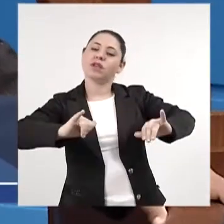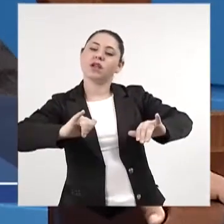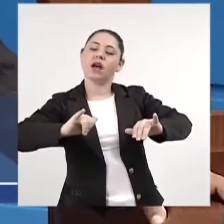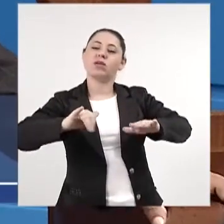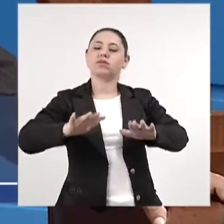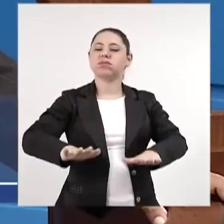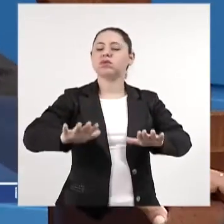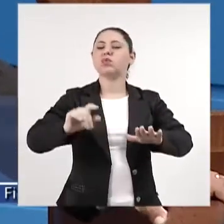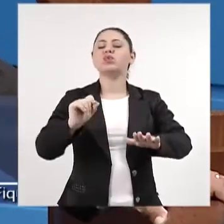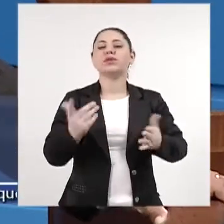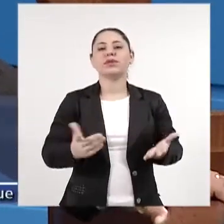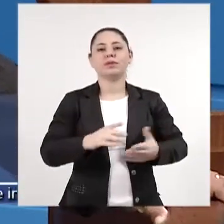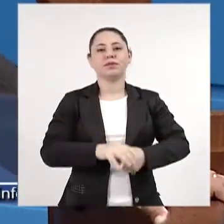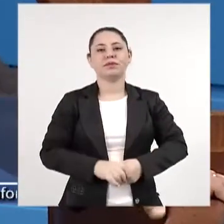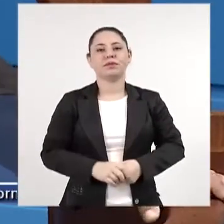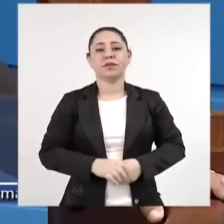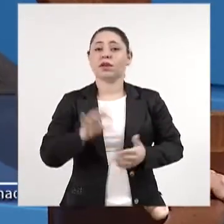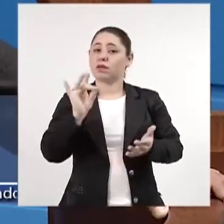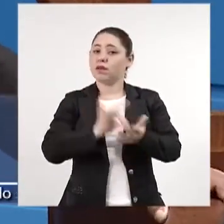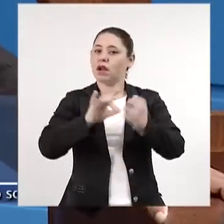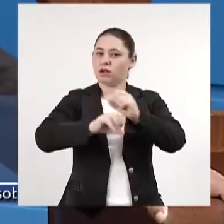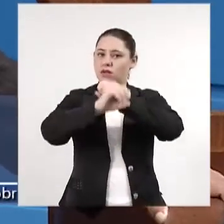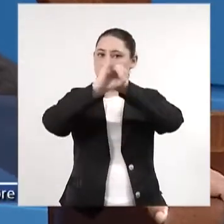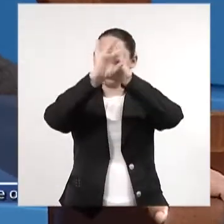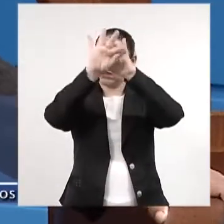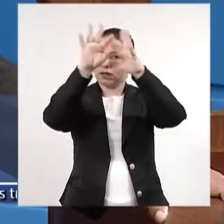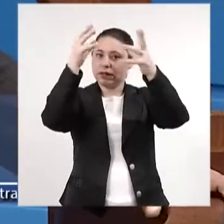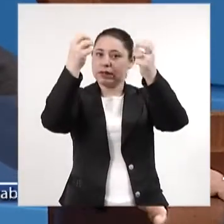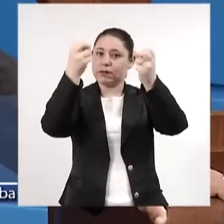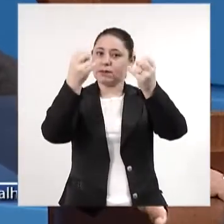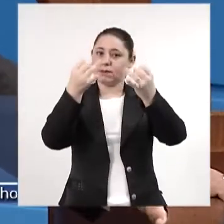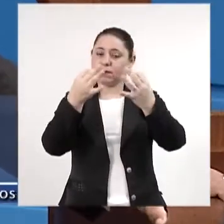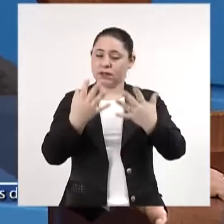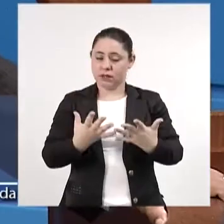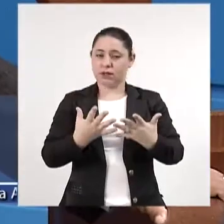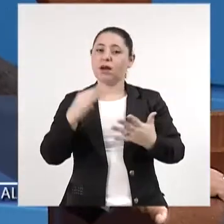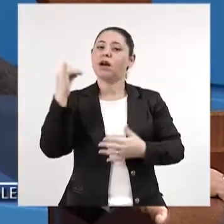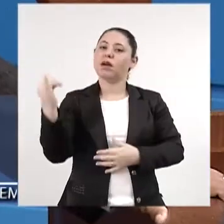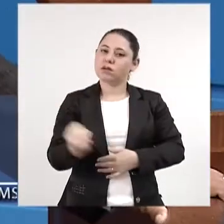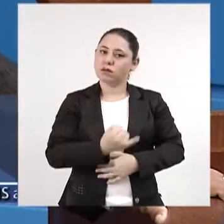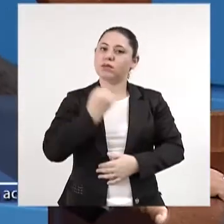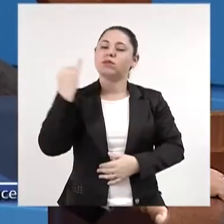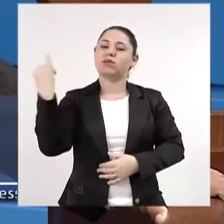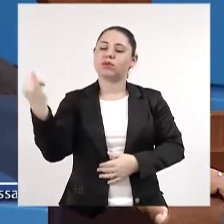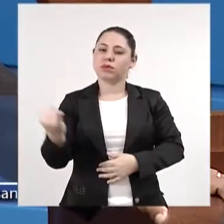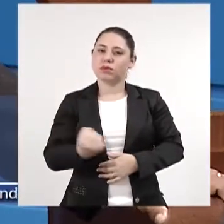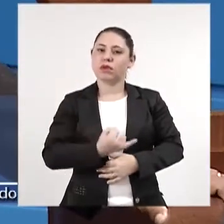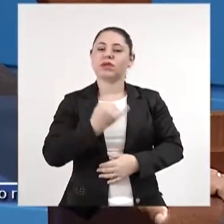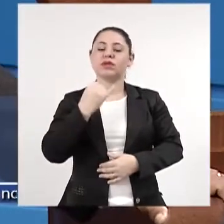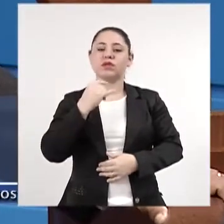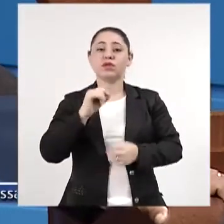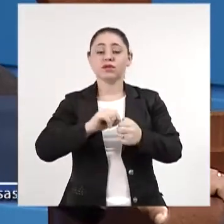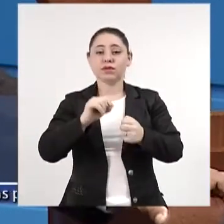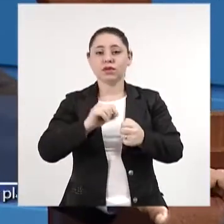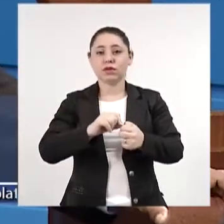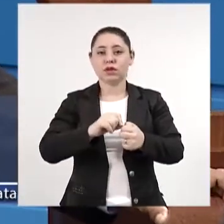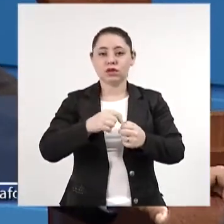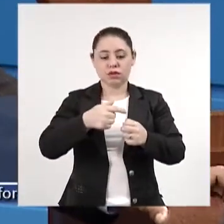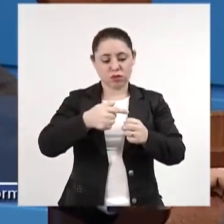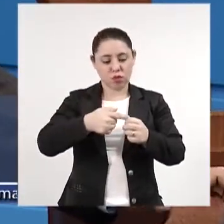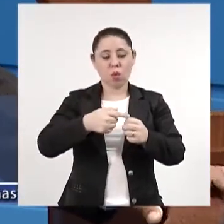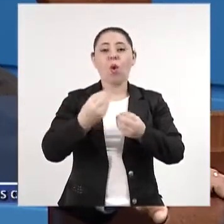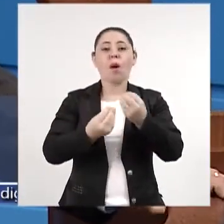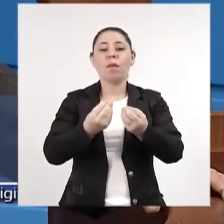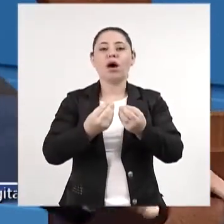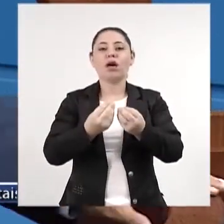de fato, esclarecendo a importância de abastecer os seus veículos no Mato Grosso do Sul